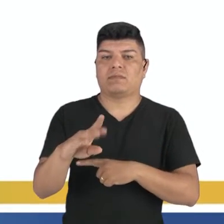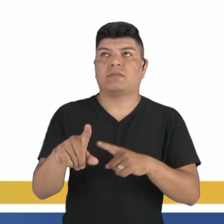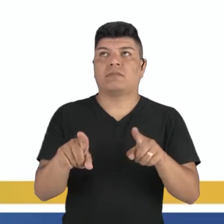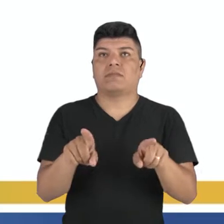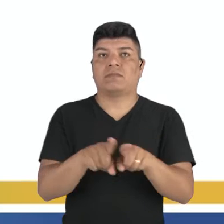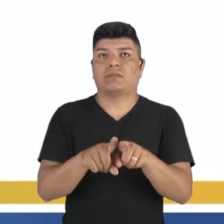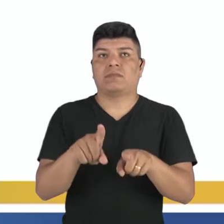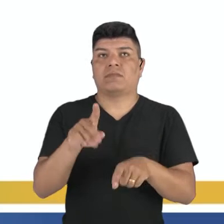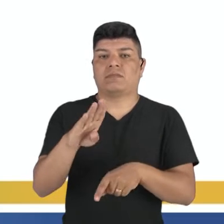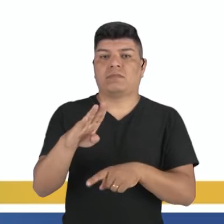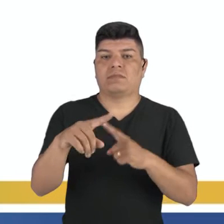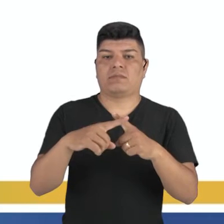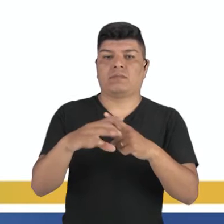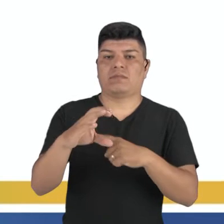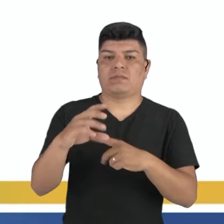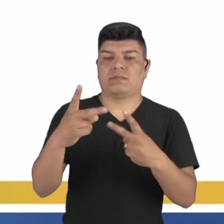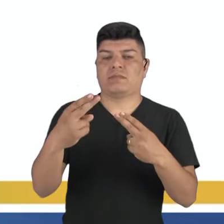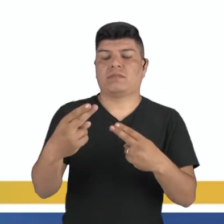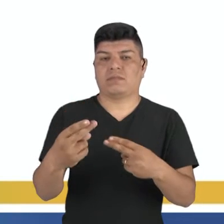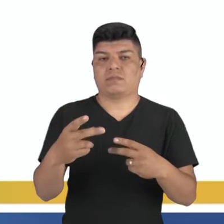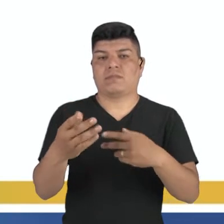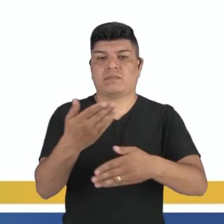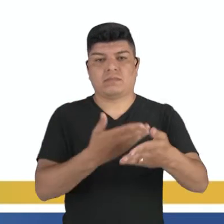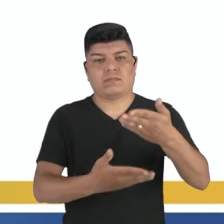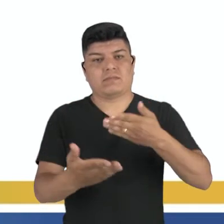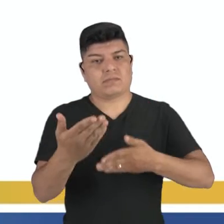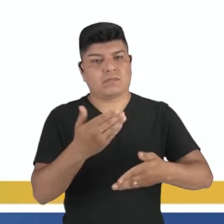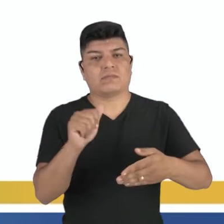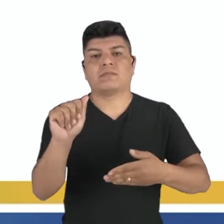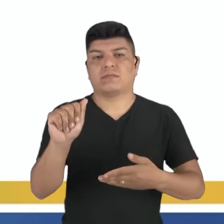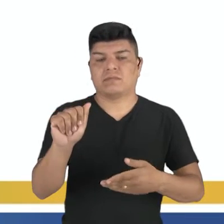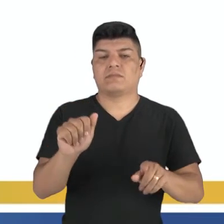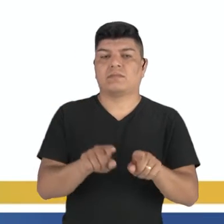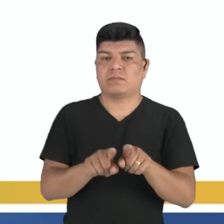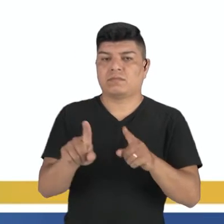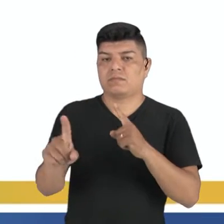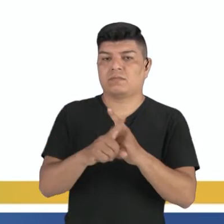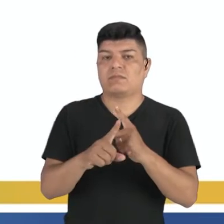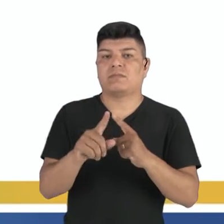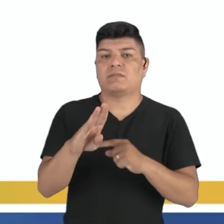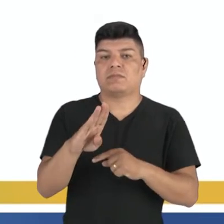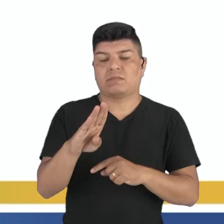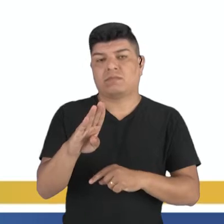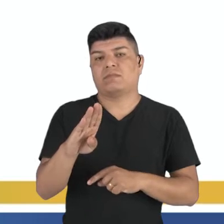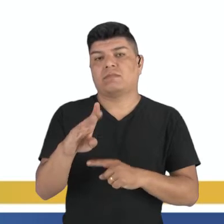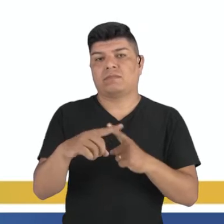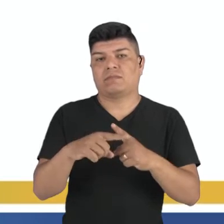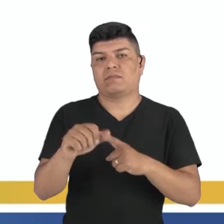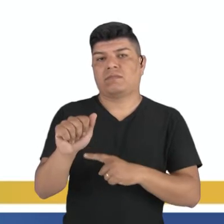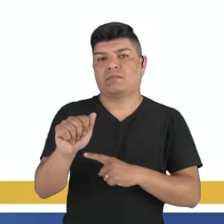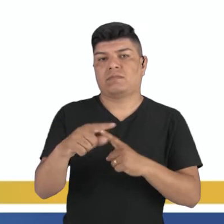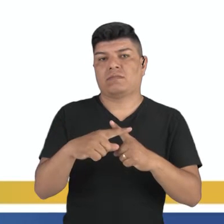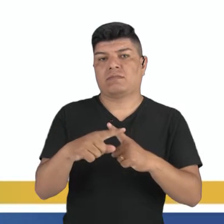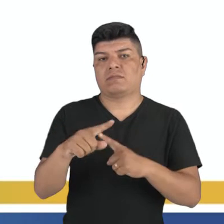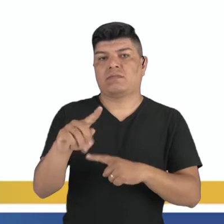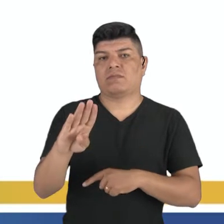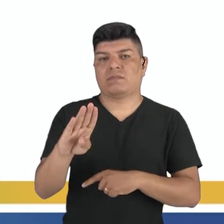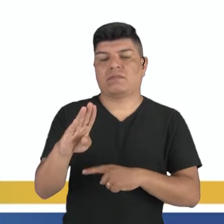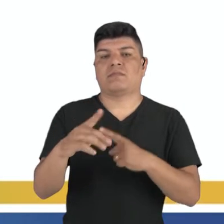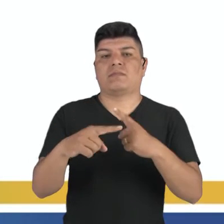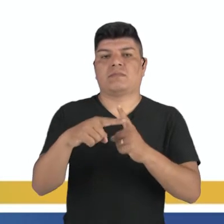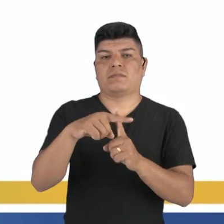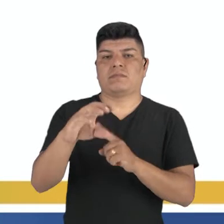E B mais C vezes A também podemos distribuir esse A, né? Encontrando, então, B vezes A mais C vezes